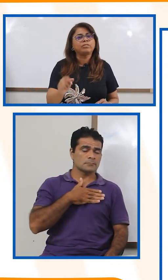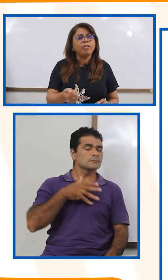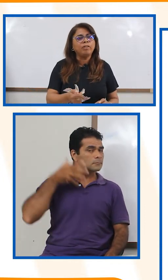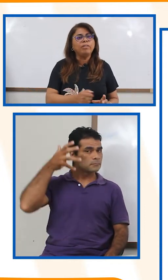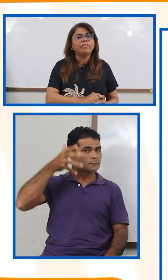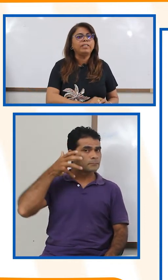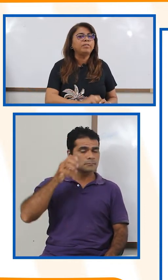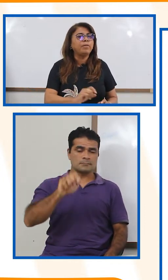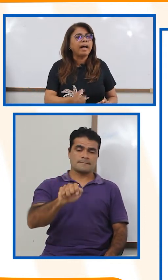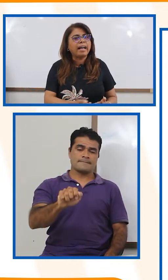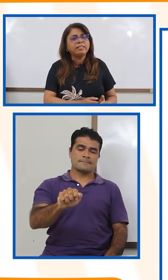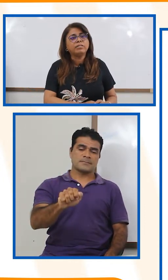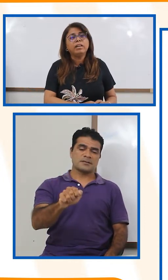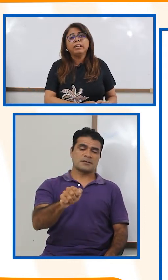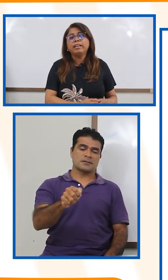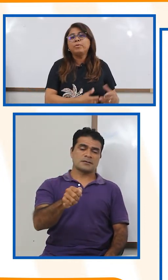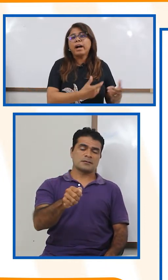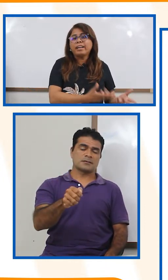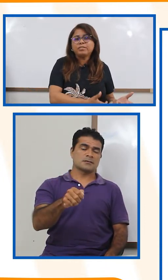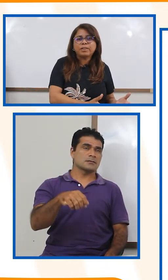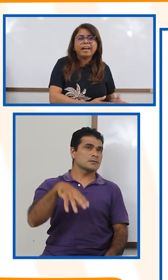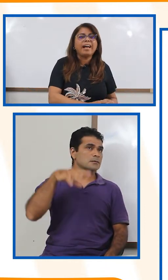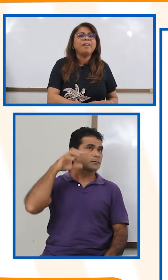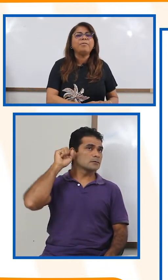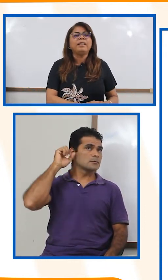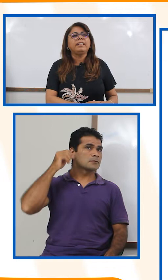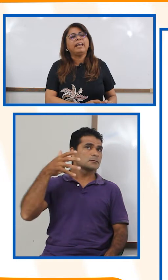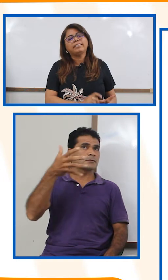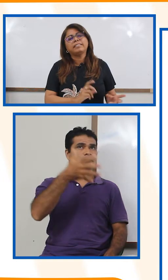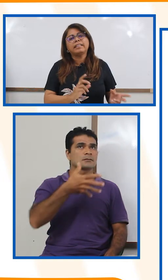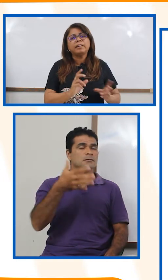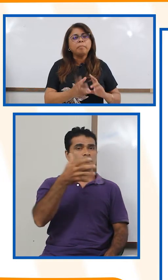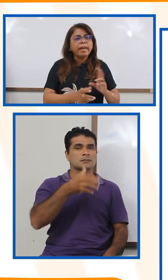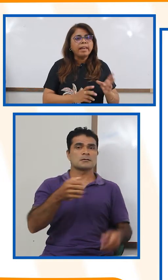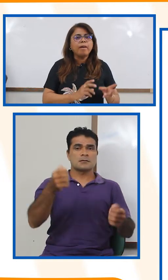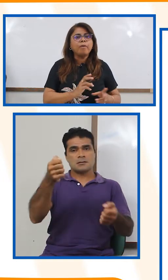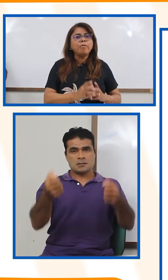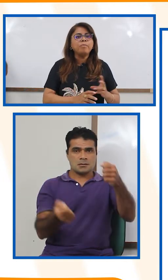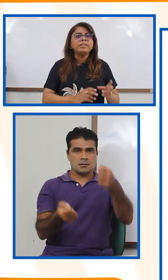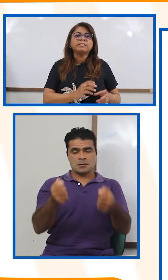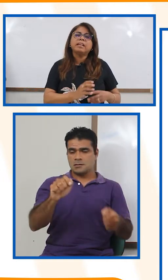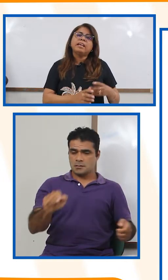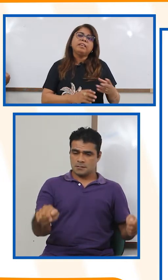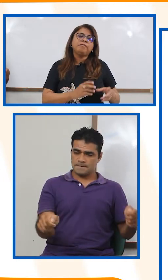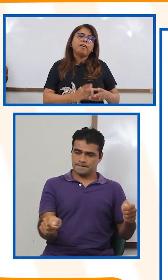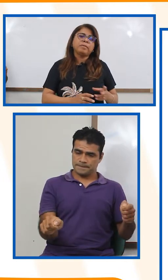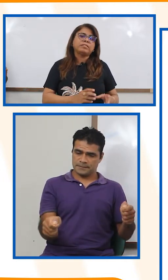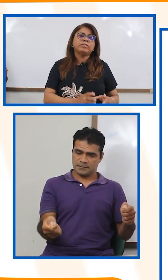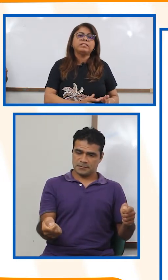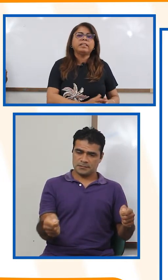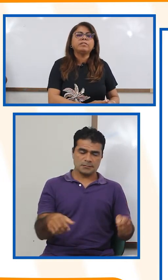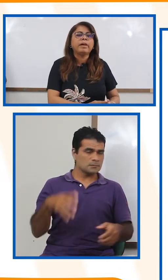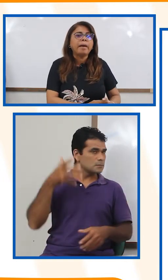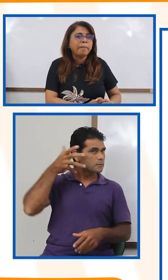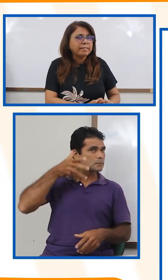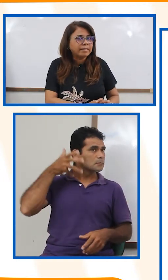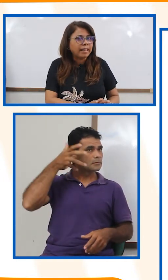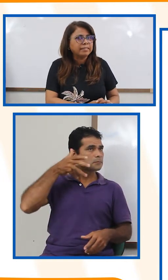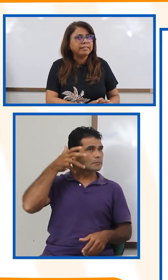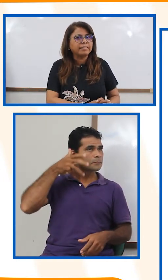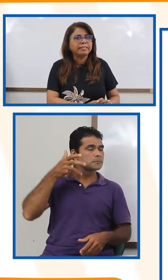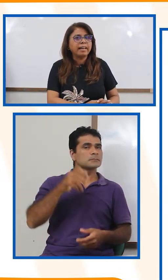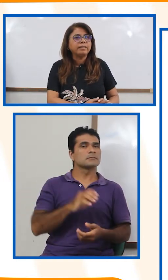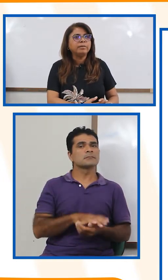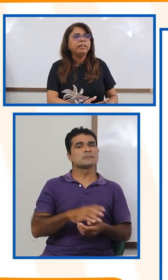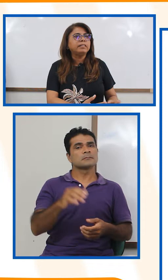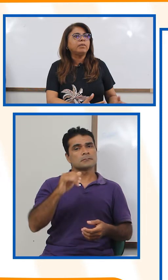liga o som, ou liga o rádio do carro e lá está também algumas informações sendo